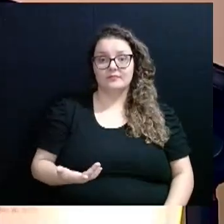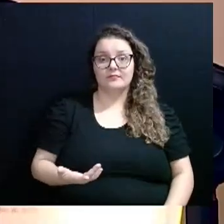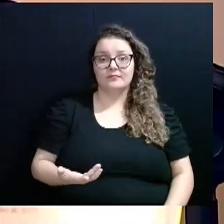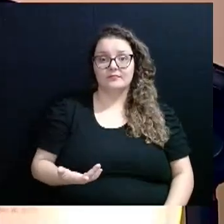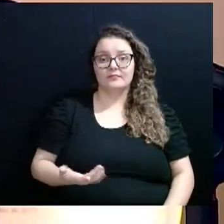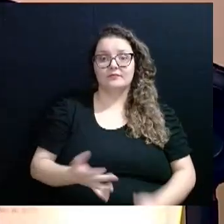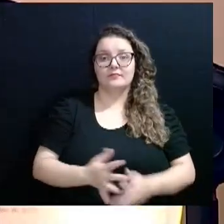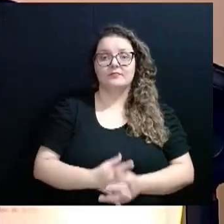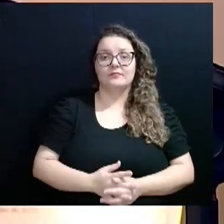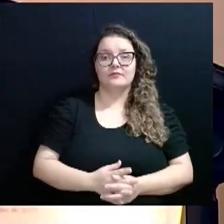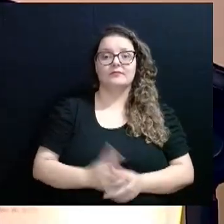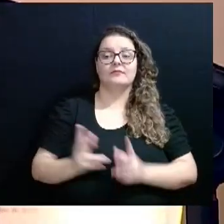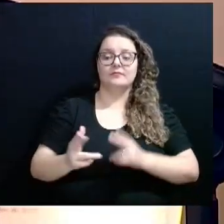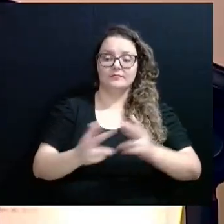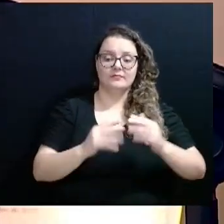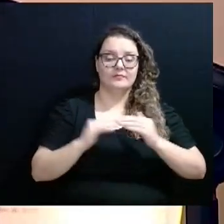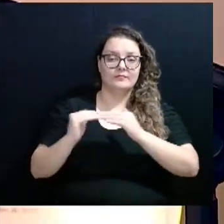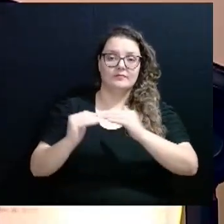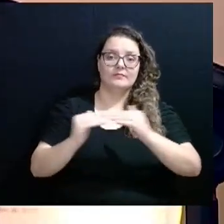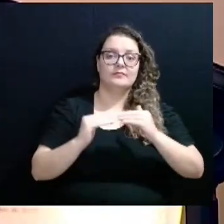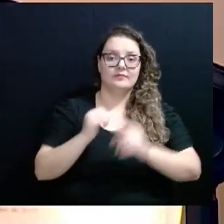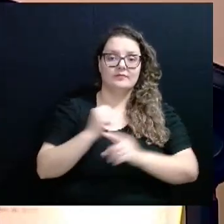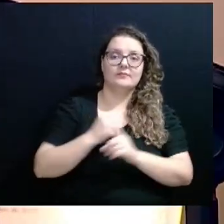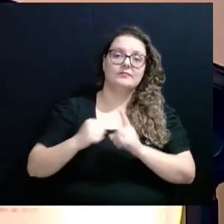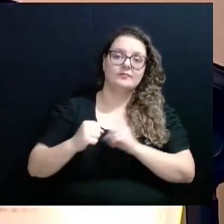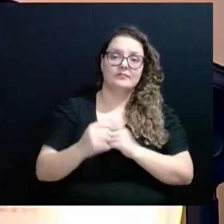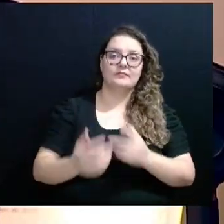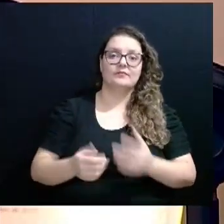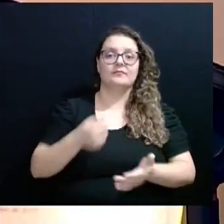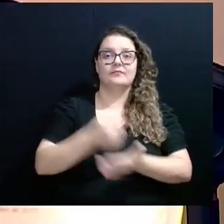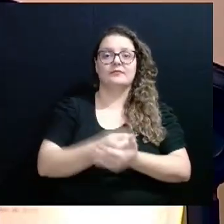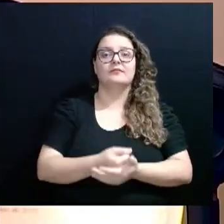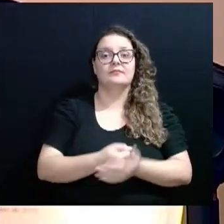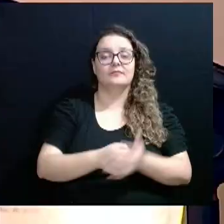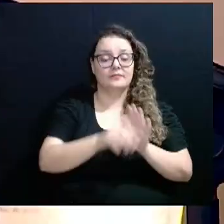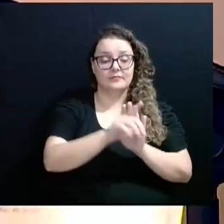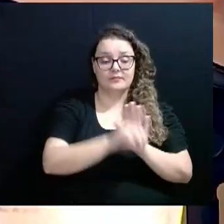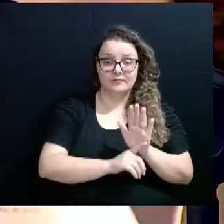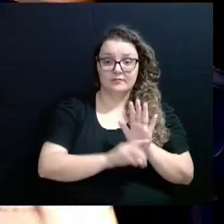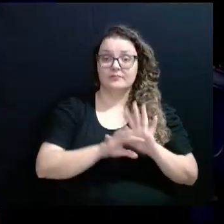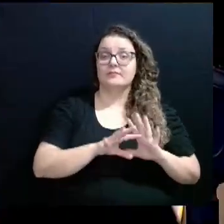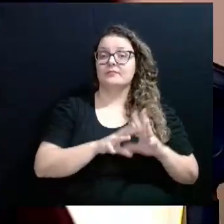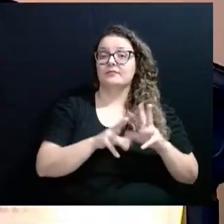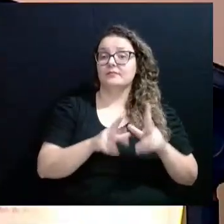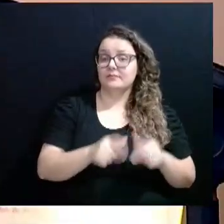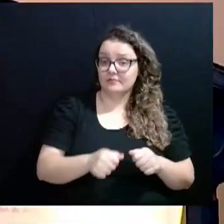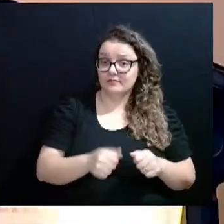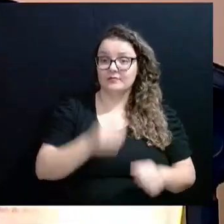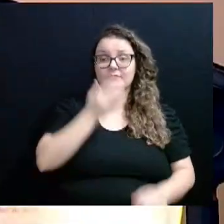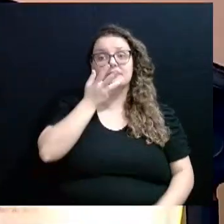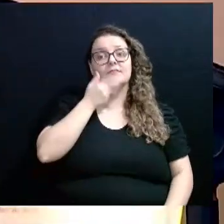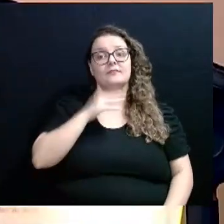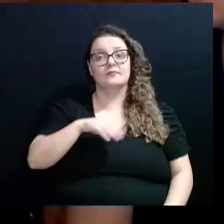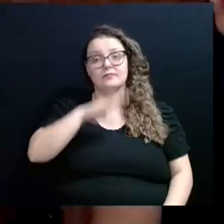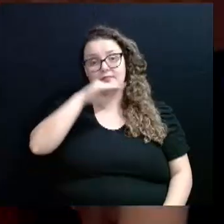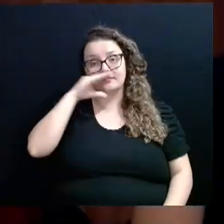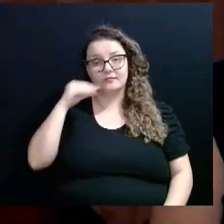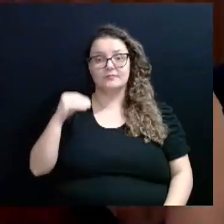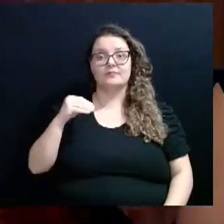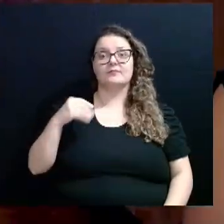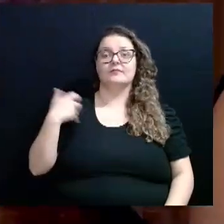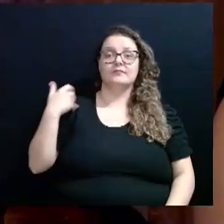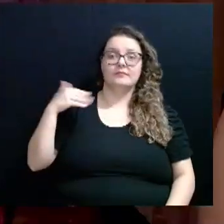igualdade social, a garantia de direitos para todos, as crianças, os adolescentes, os adultos.